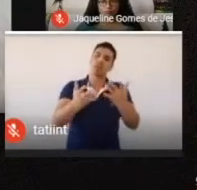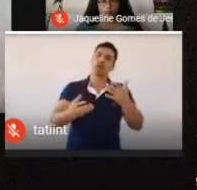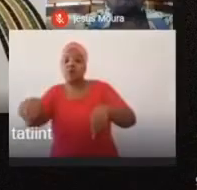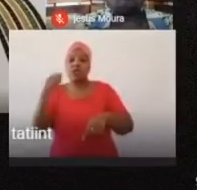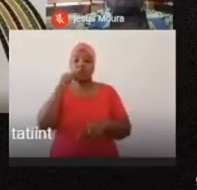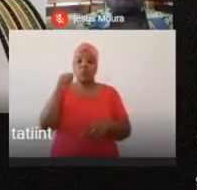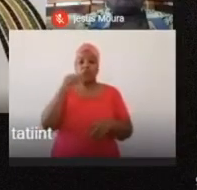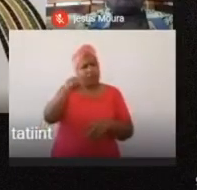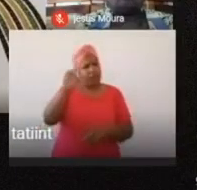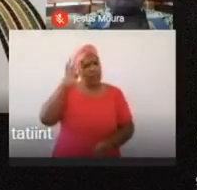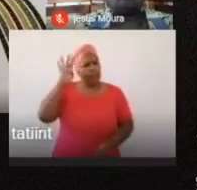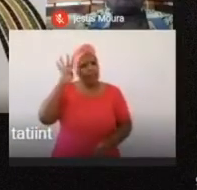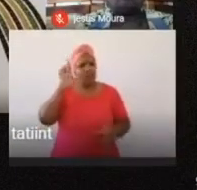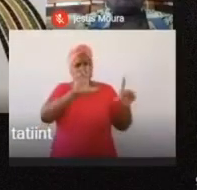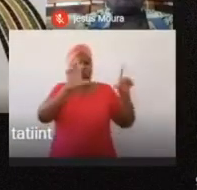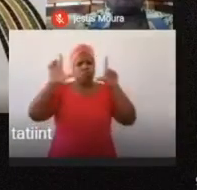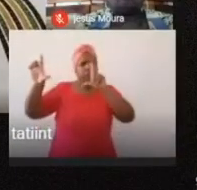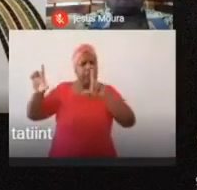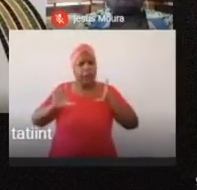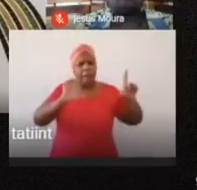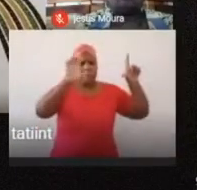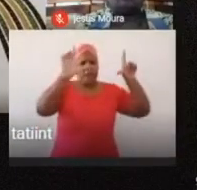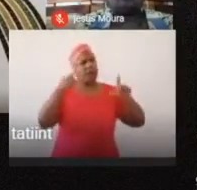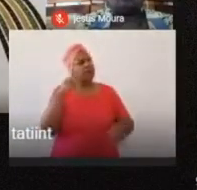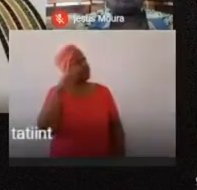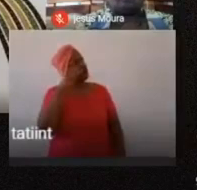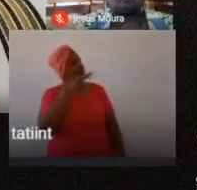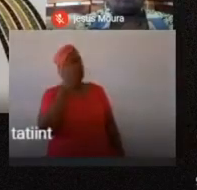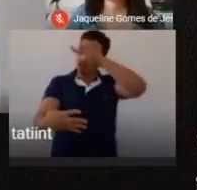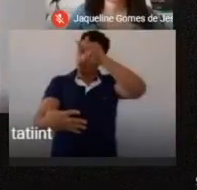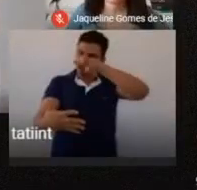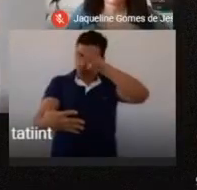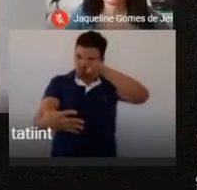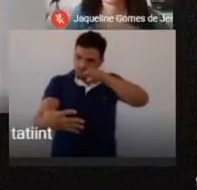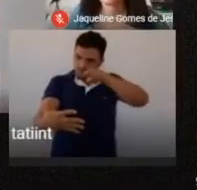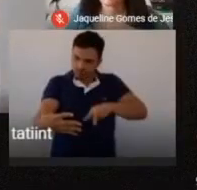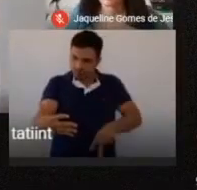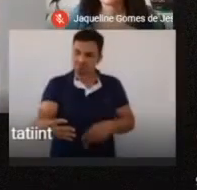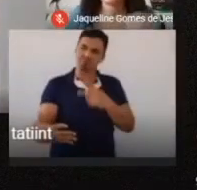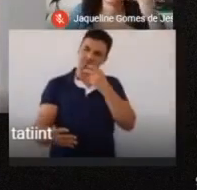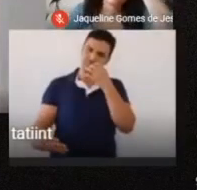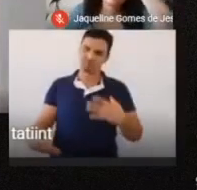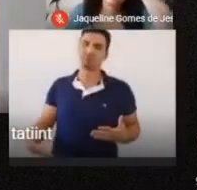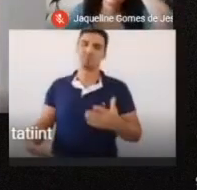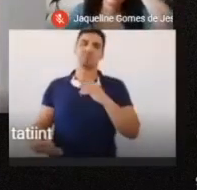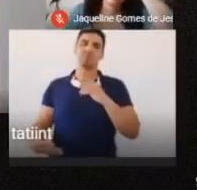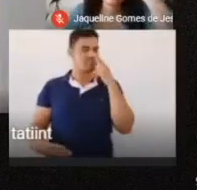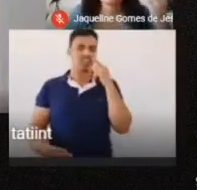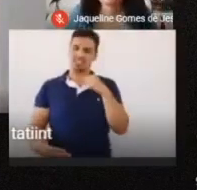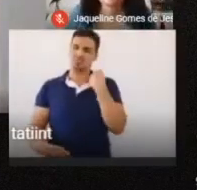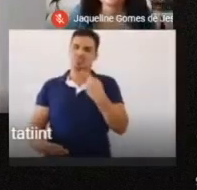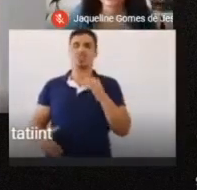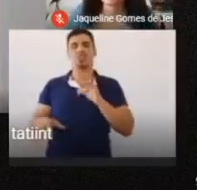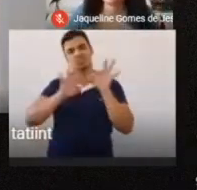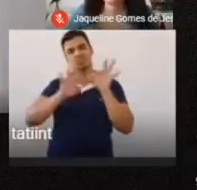de Psicologia discutiu o combate ao racismo na live Marcha pela Vida, transmitida pelo YouTube e pelo Facebook. Durante